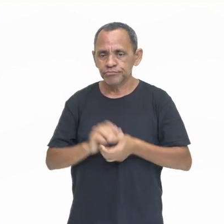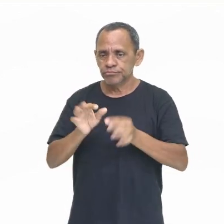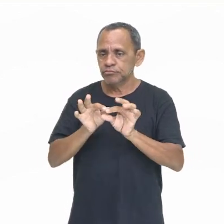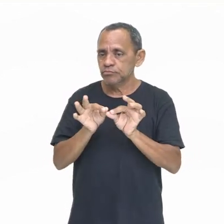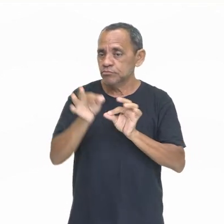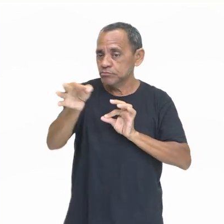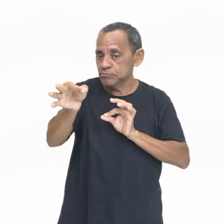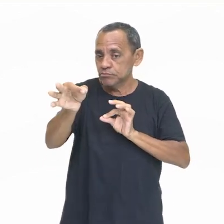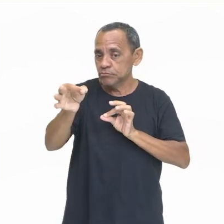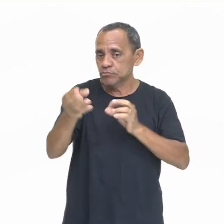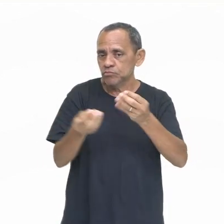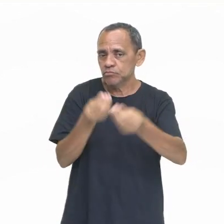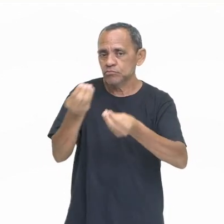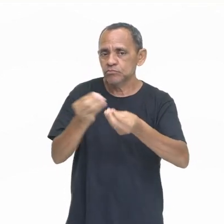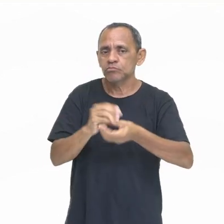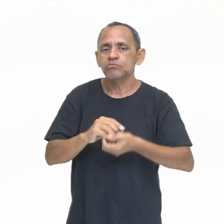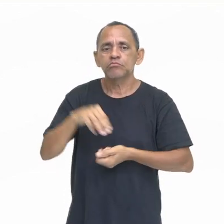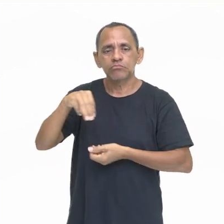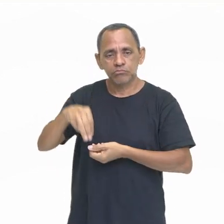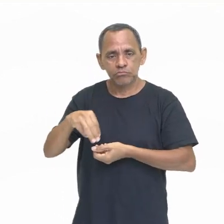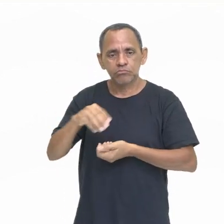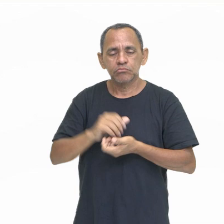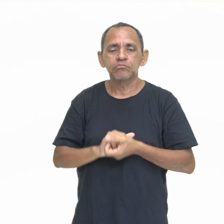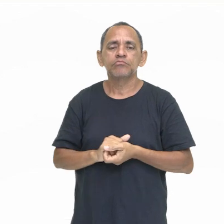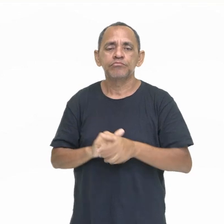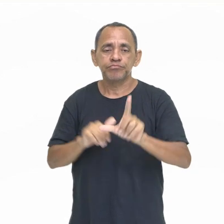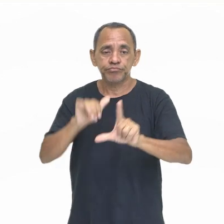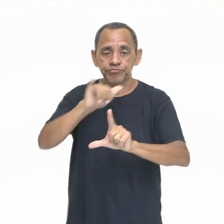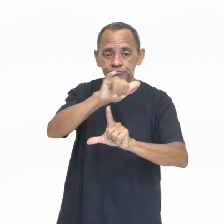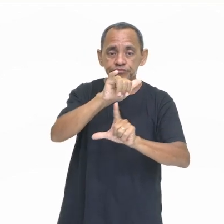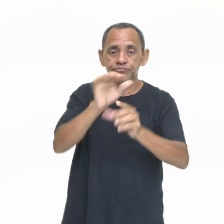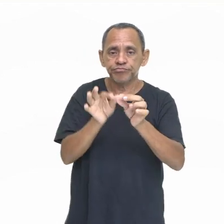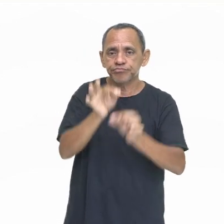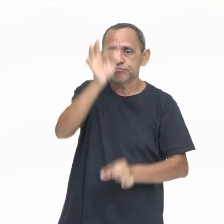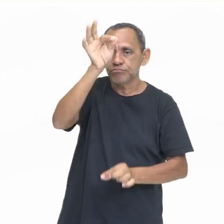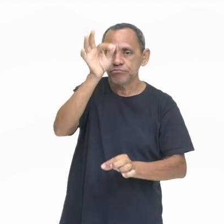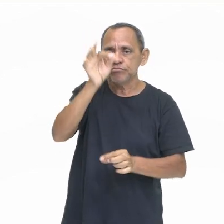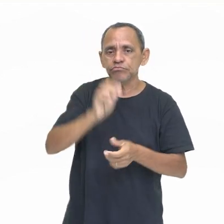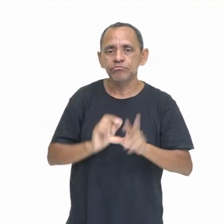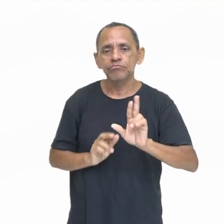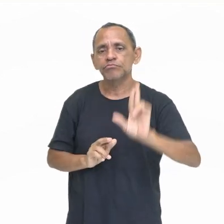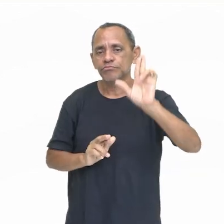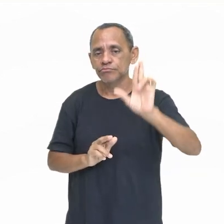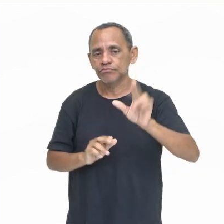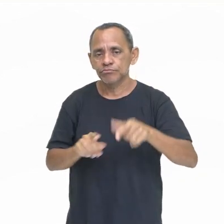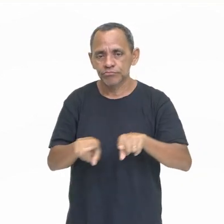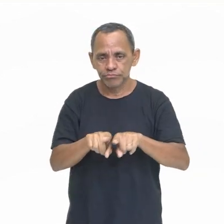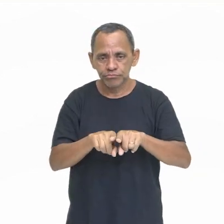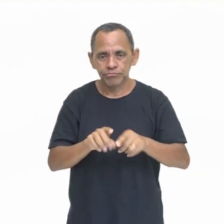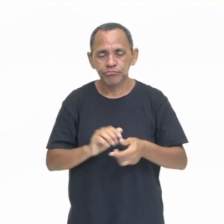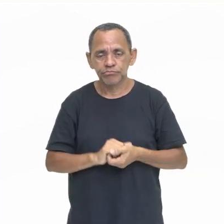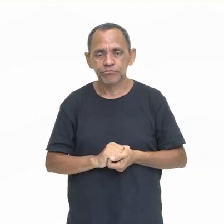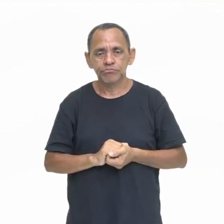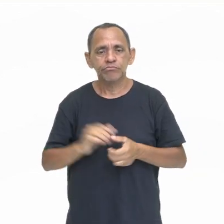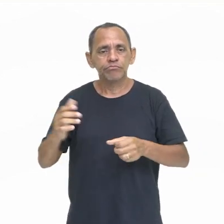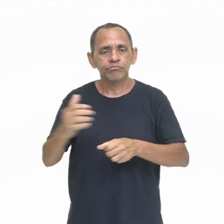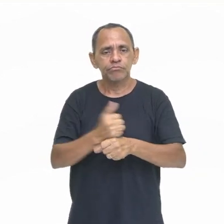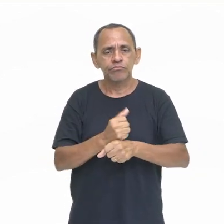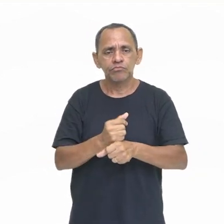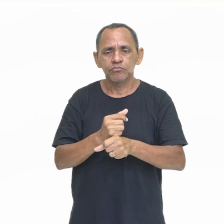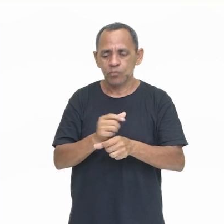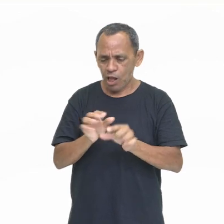eixo x representa a distância em metro e o eixo y representa a altura em metros. Vamos à pergunta? Calcule a